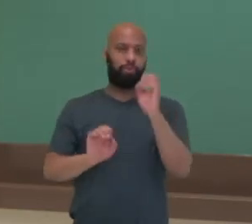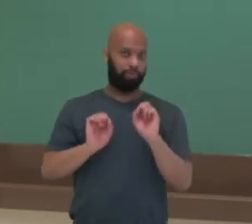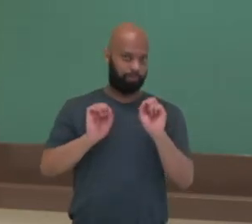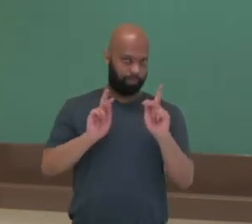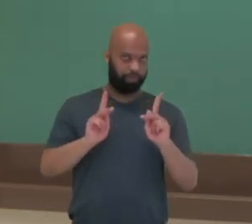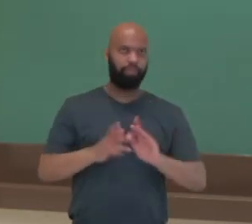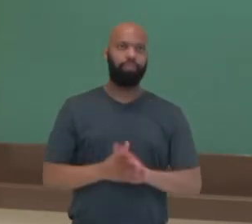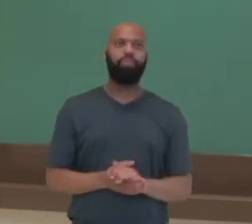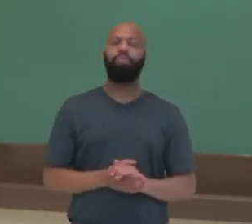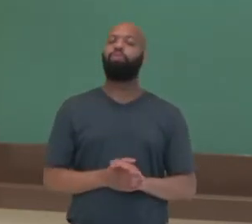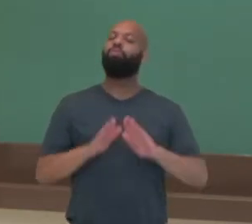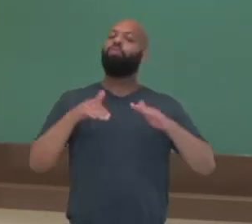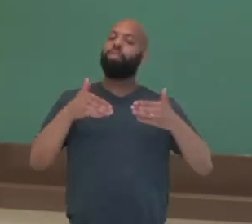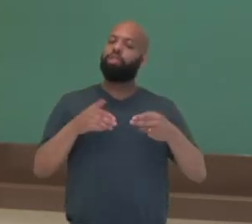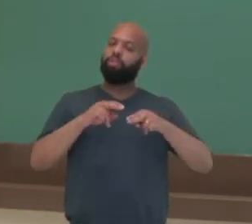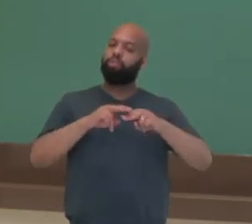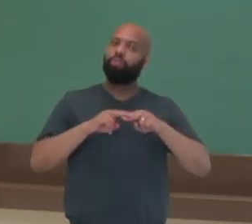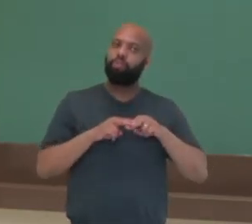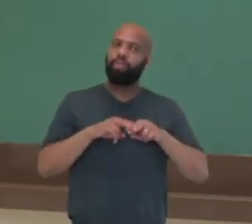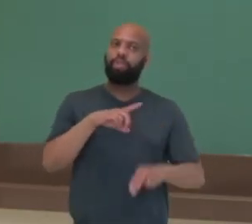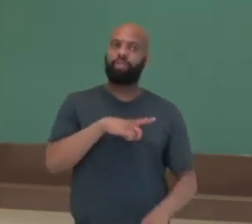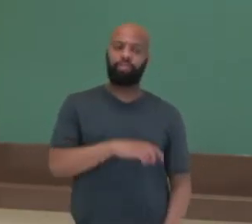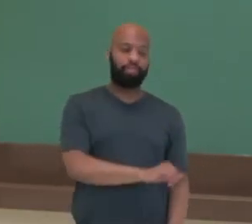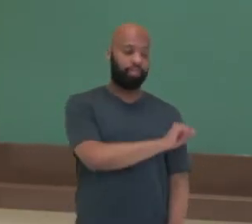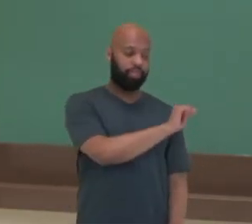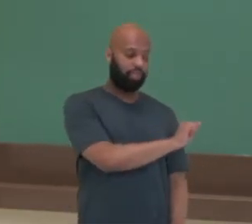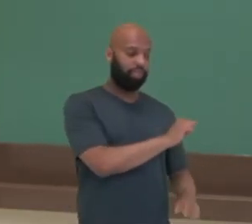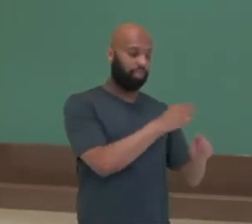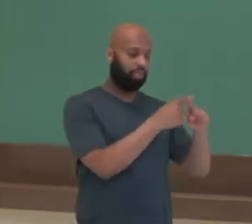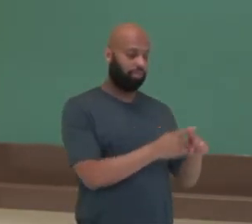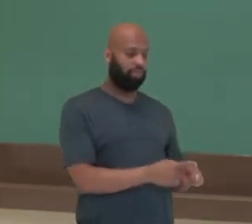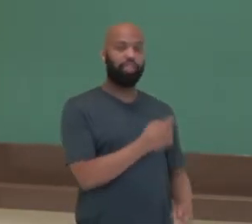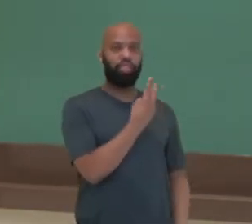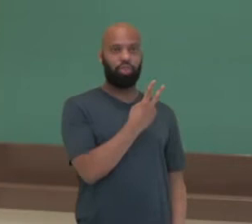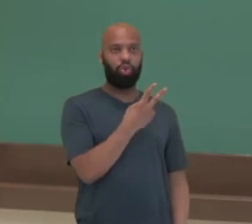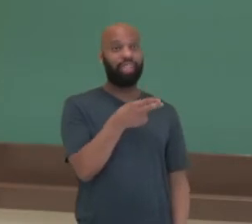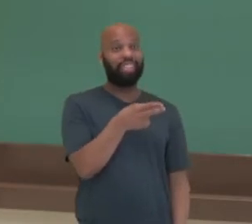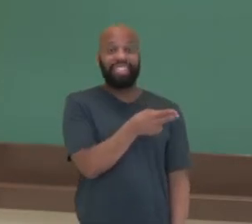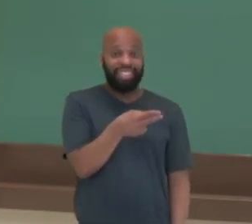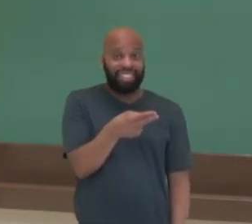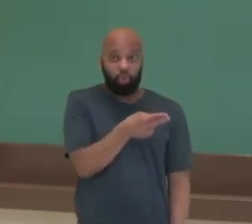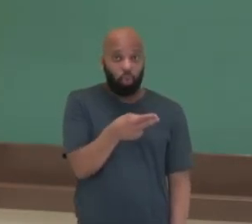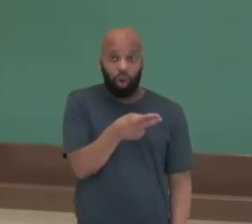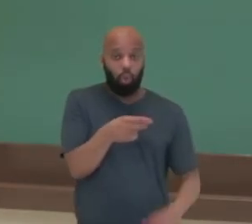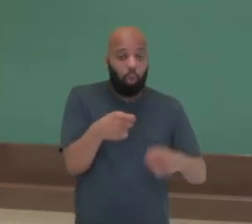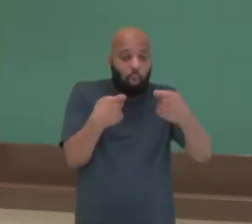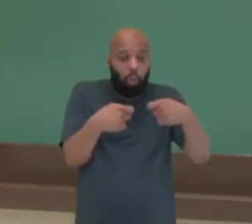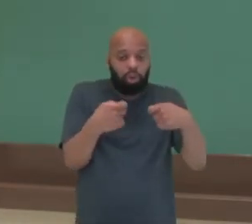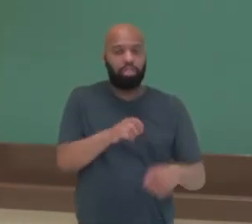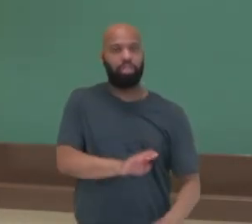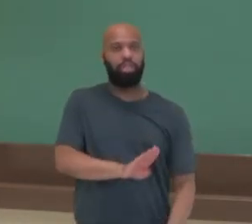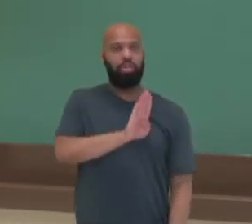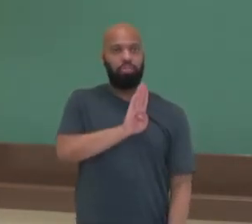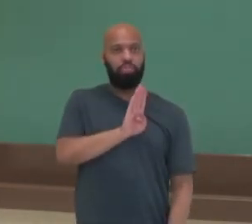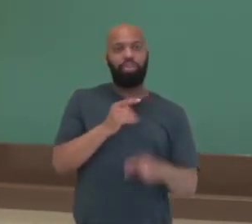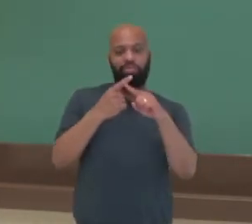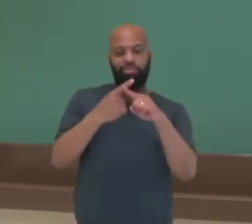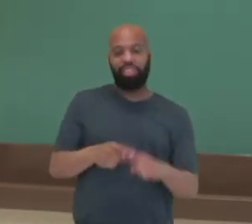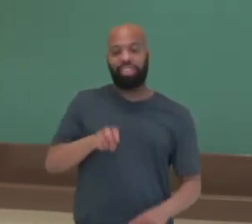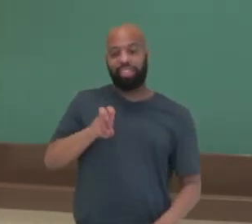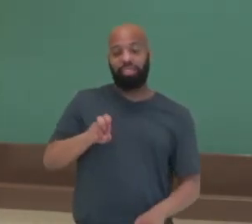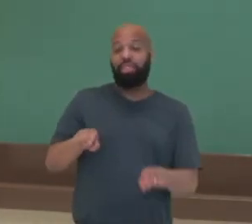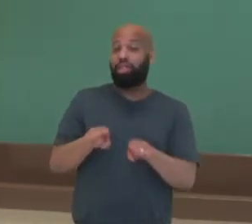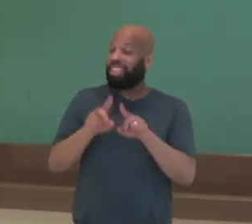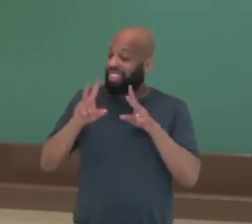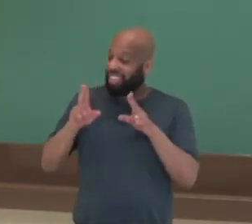proporcionais. Portanto, A vezes 2 vai ter que dar o mesmo resultado que B vezes 5.